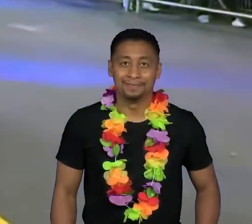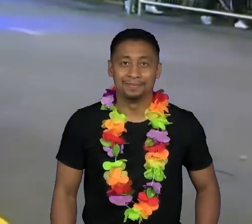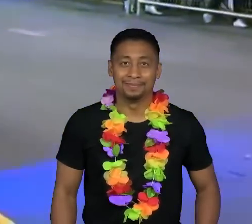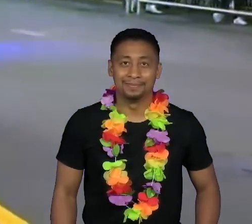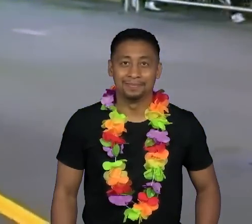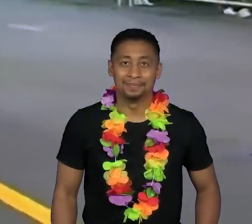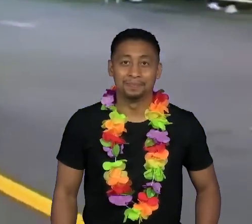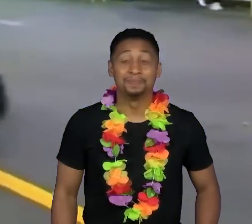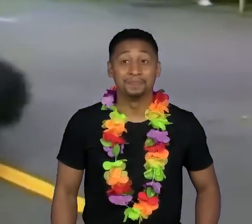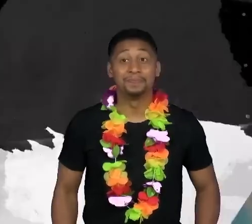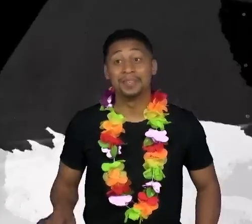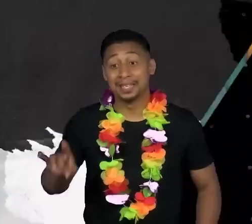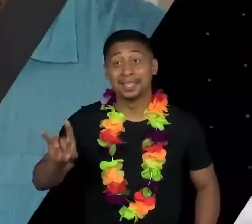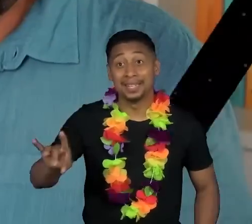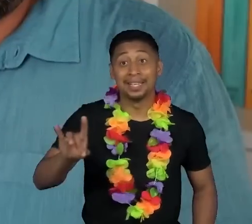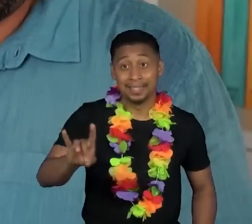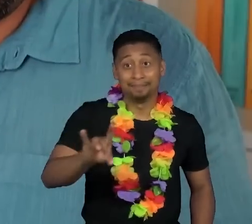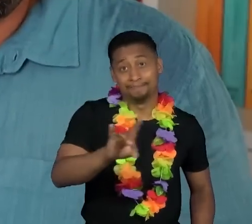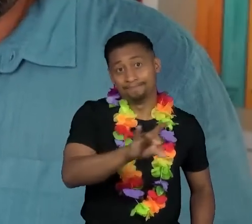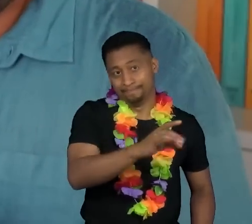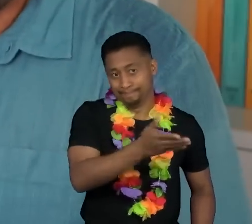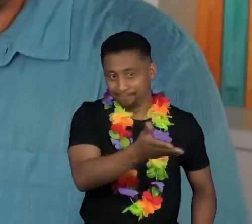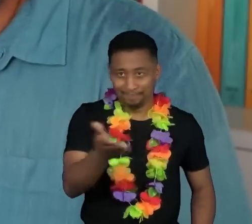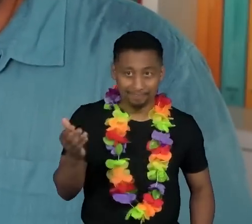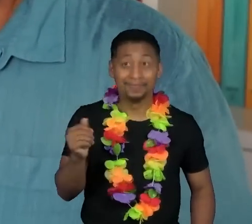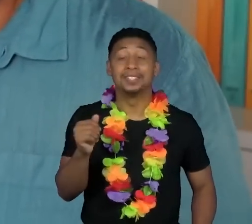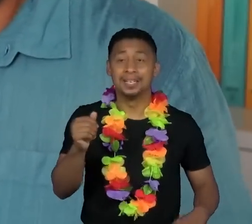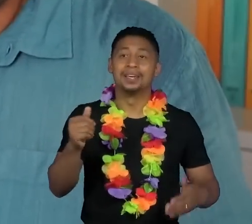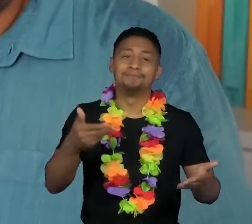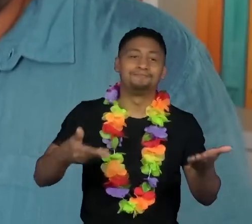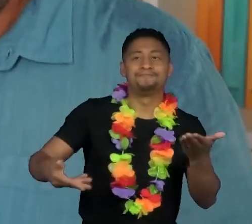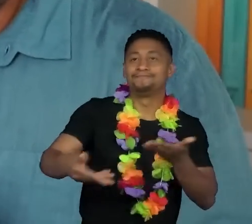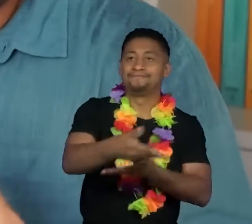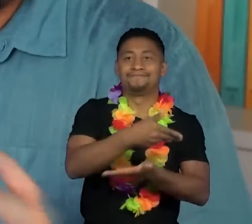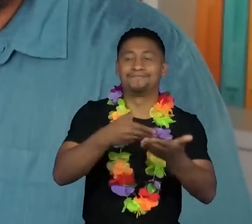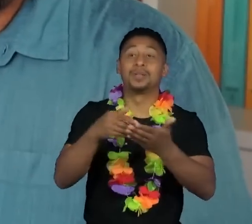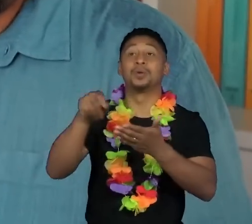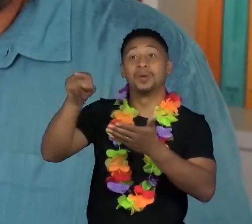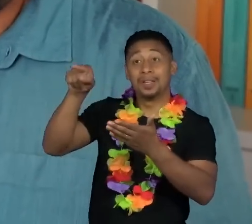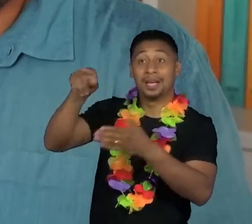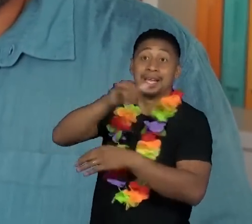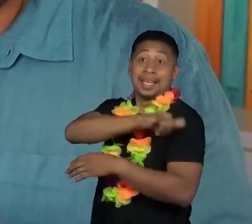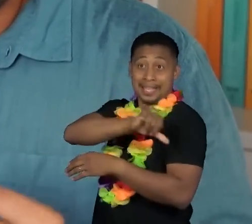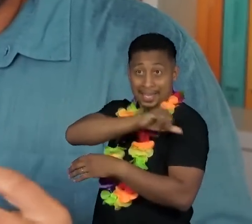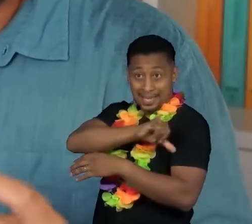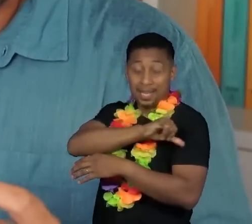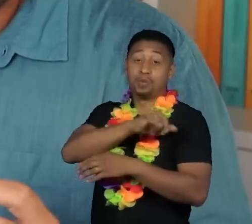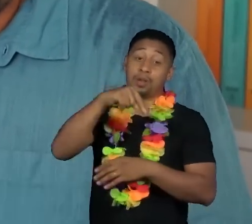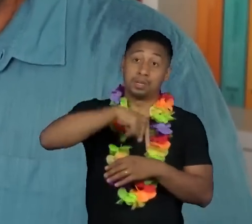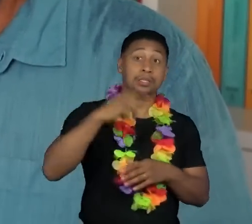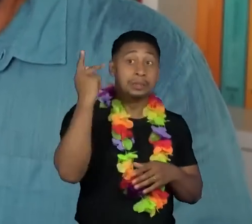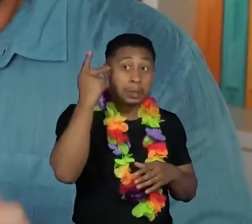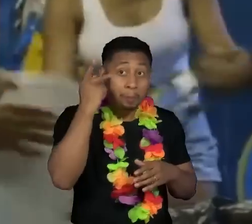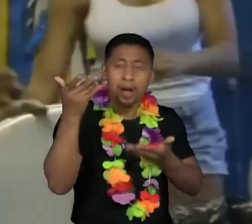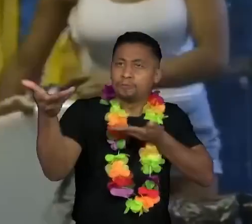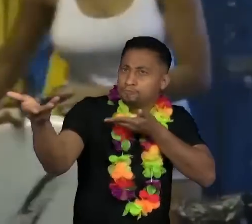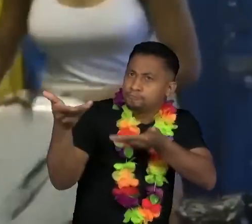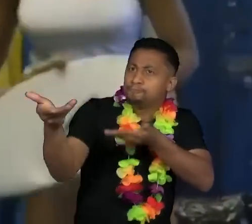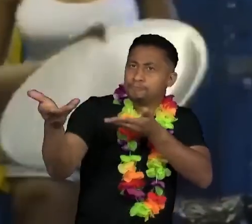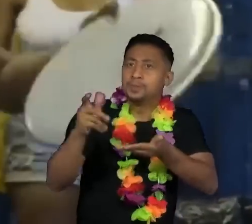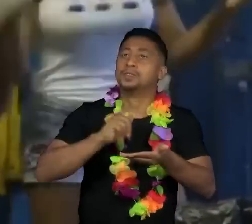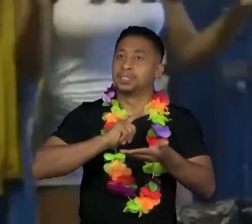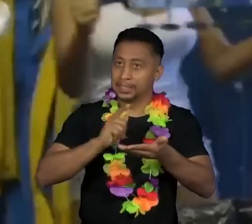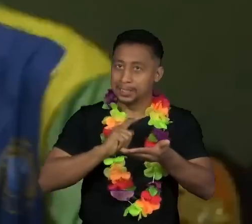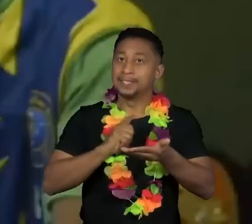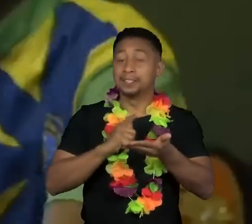O Carlão tinha muito intercâmbio com o Rio de Janeiro, com a Escola de Samba do Salgueiro. Então, o seu Carlão também trouxe algumas inovações técnicas,